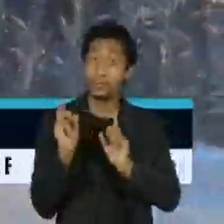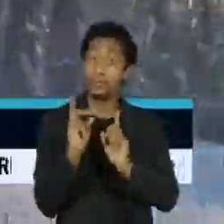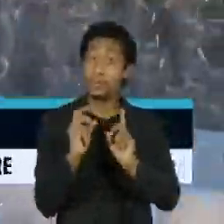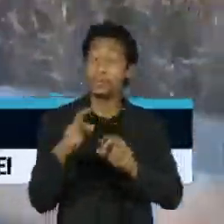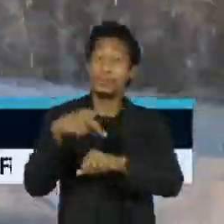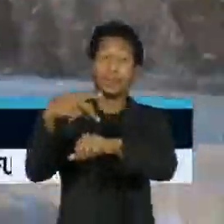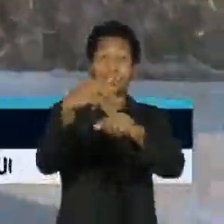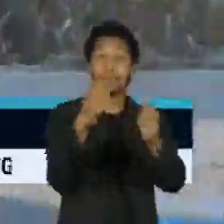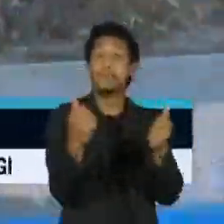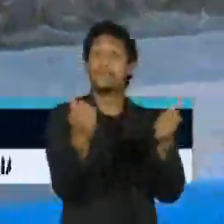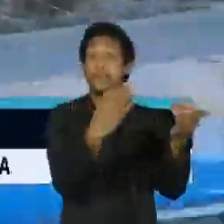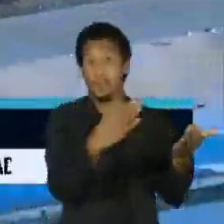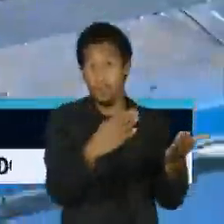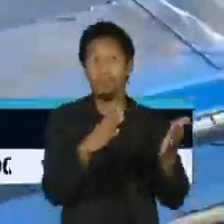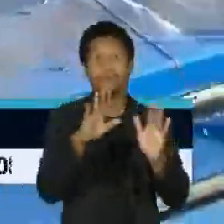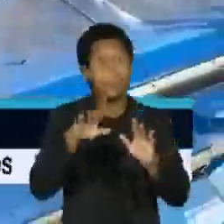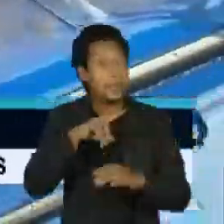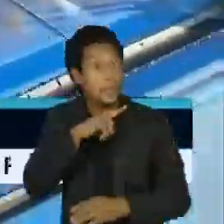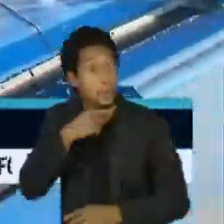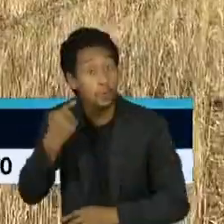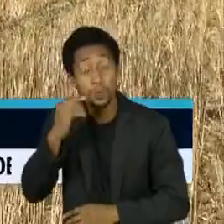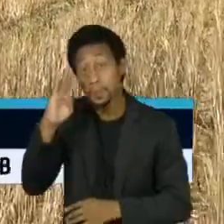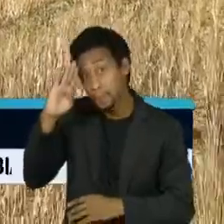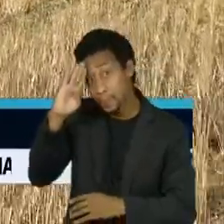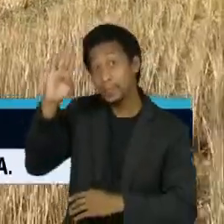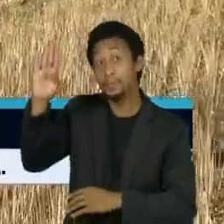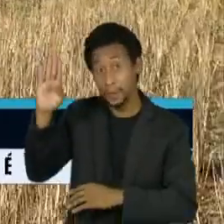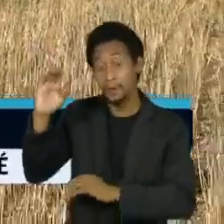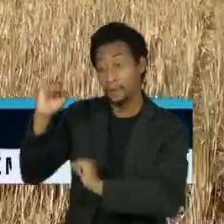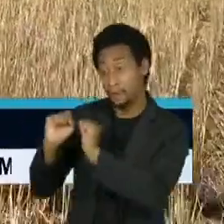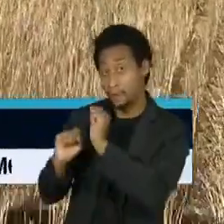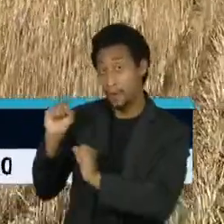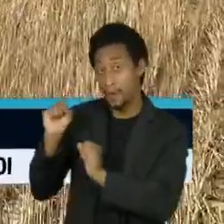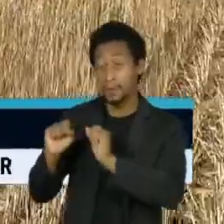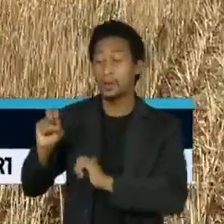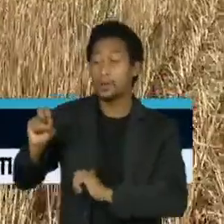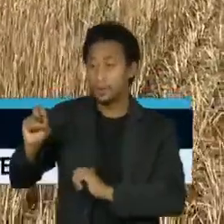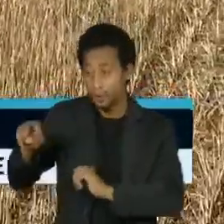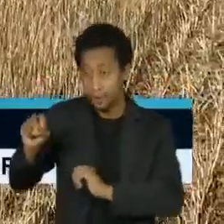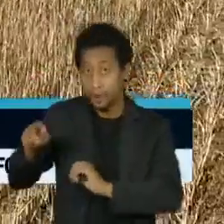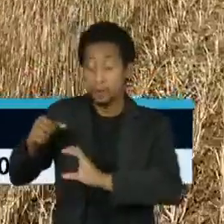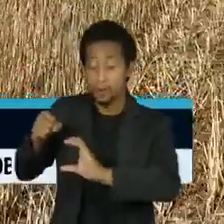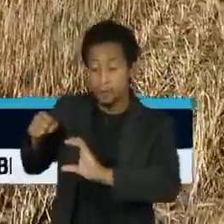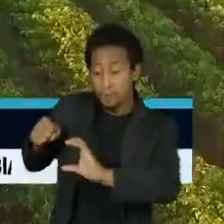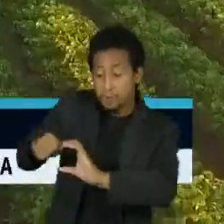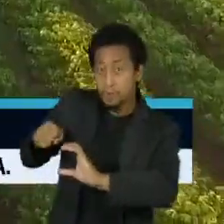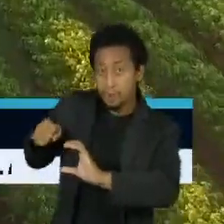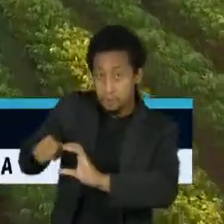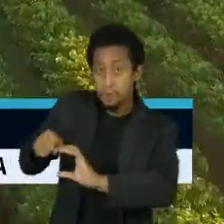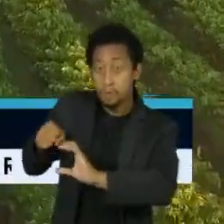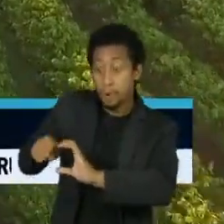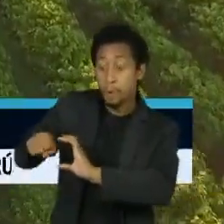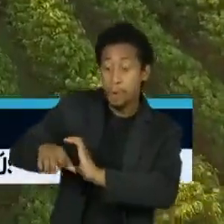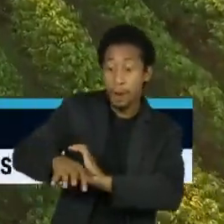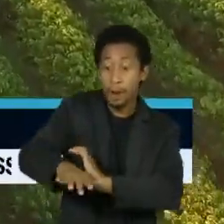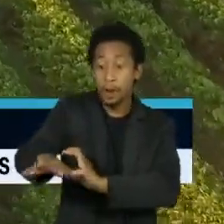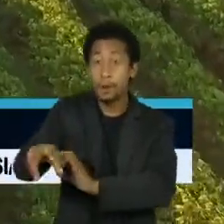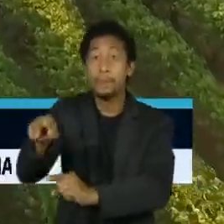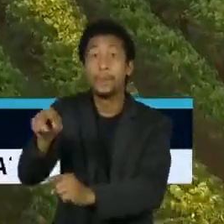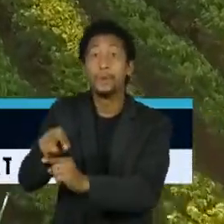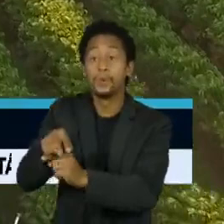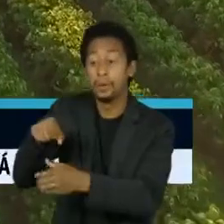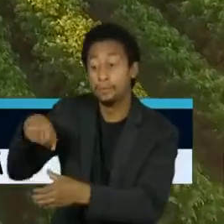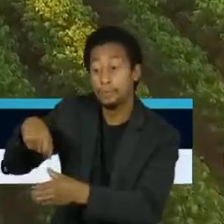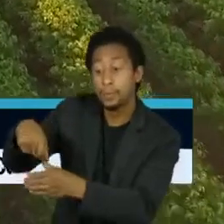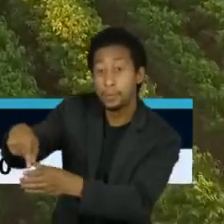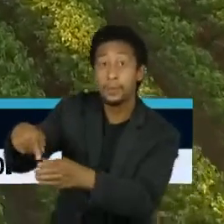disso, a Rússia é a principal fornecedora de fertilizantes para o Brasil, produtos essenciais para a produção e desenvolvimento